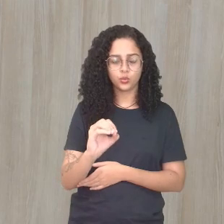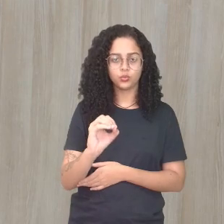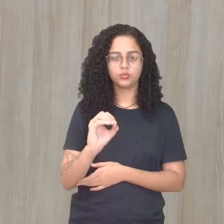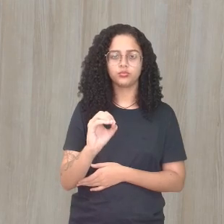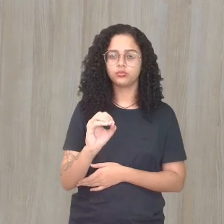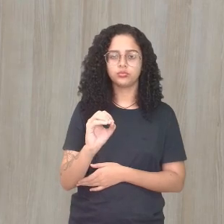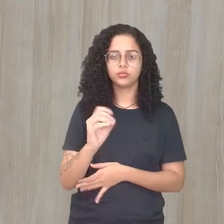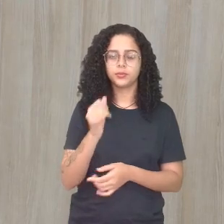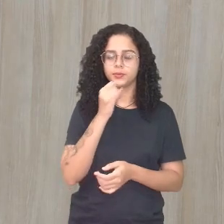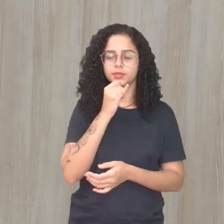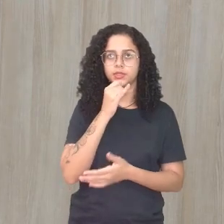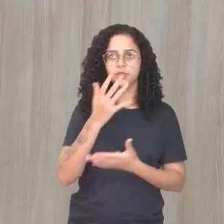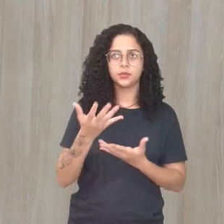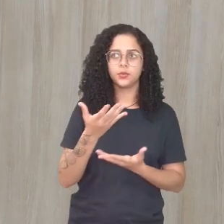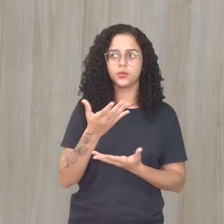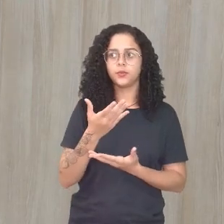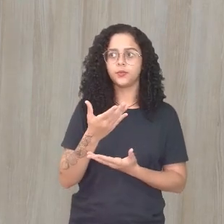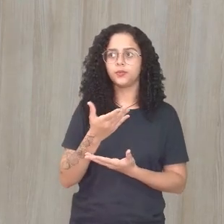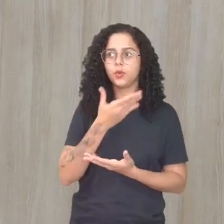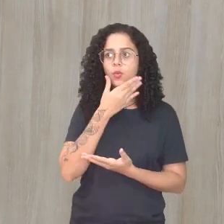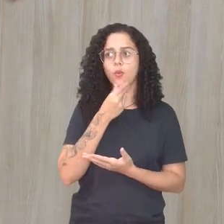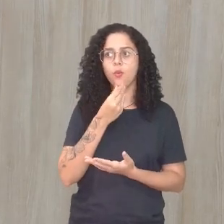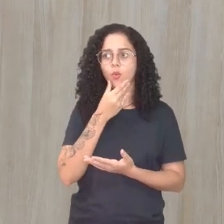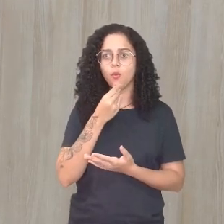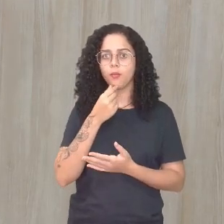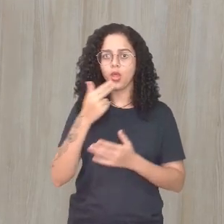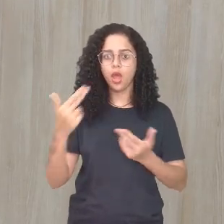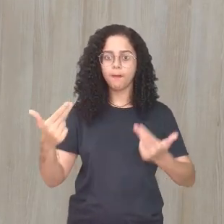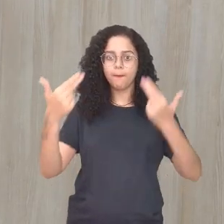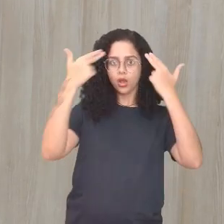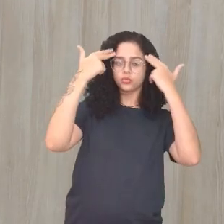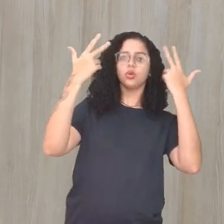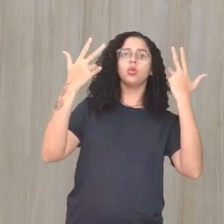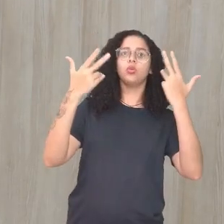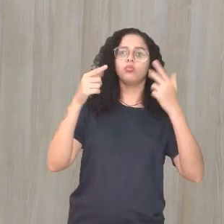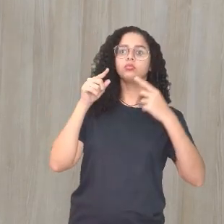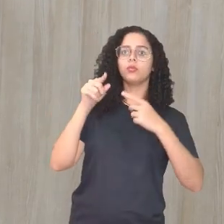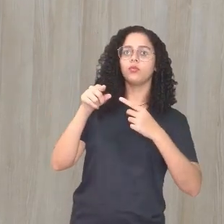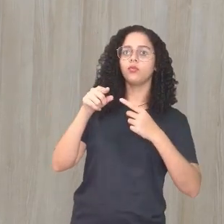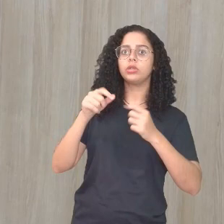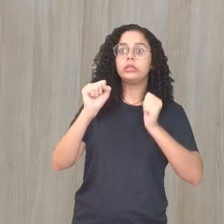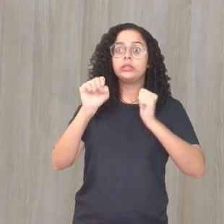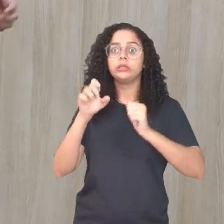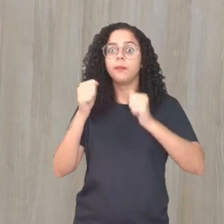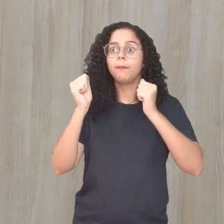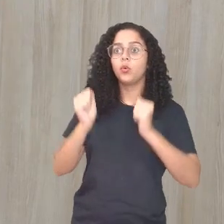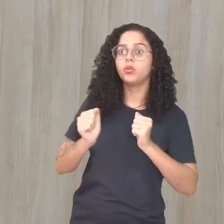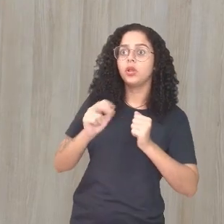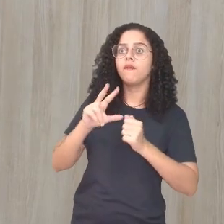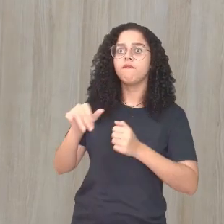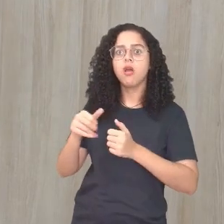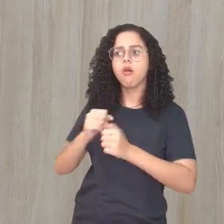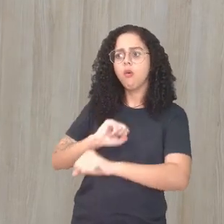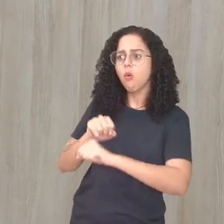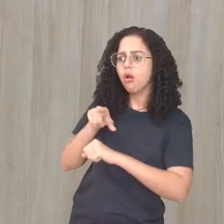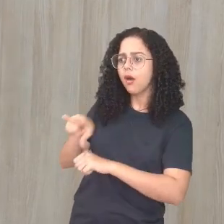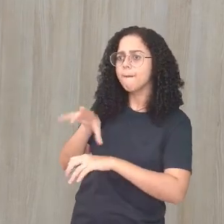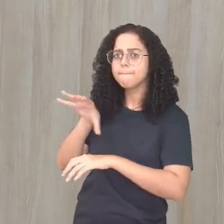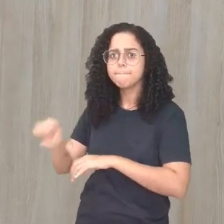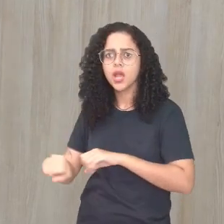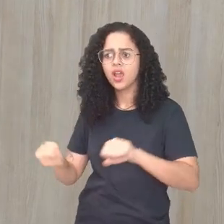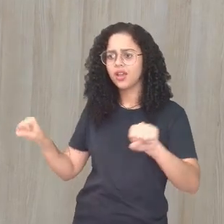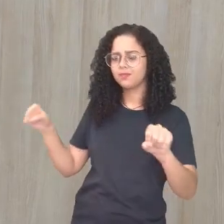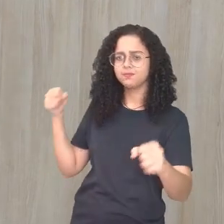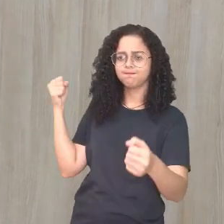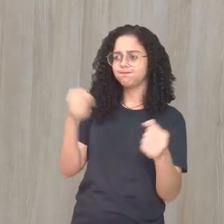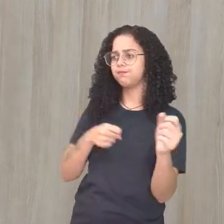né? O caba lhe assaltou, então você, se puder, vai correr atrás do bandido, pegar ele,